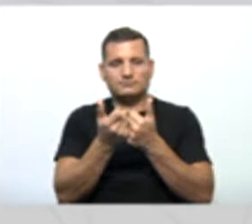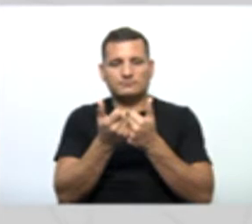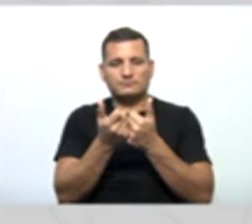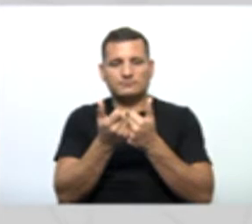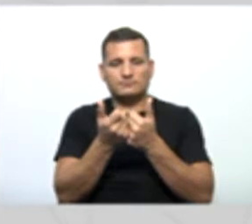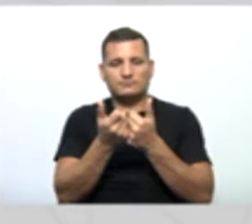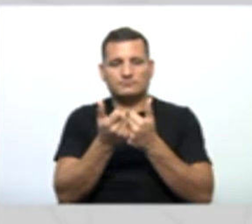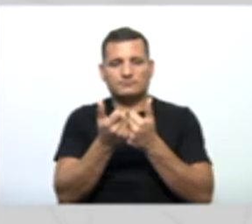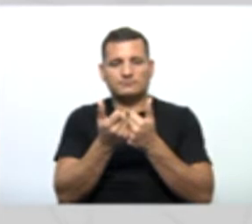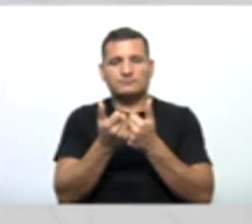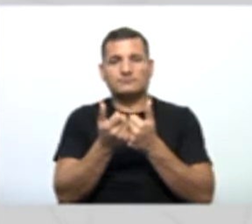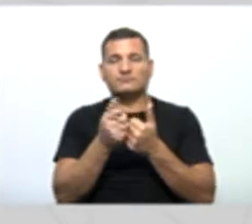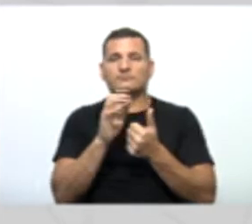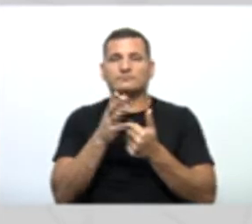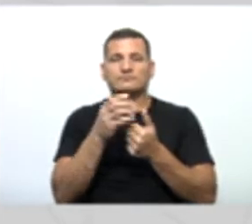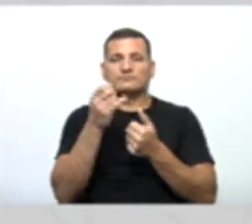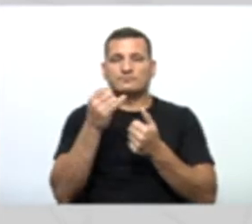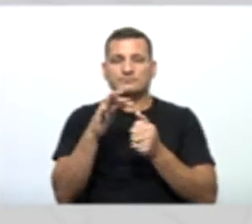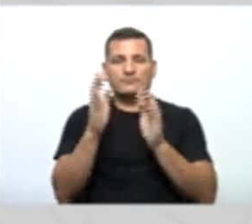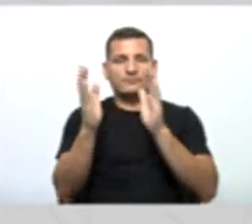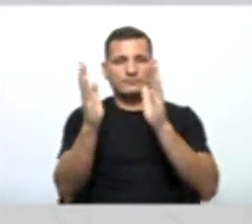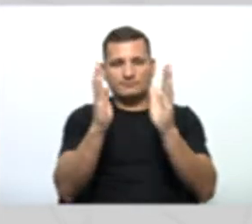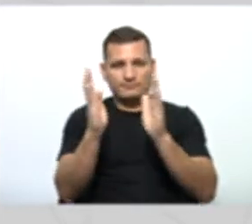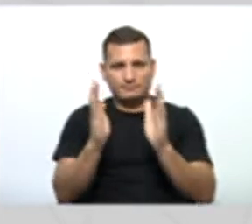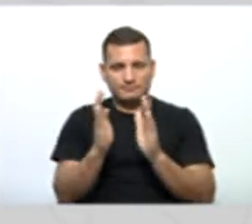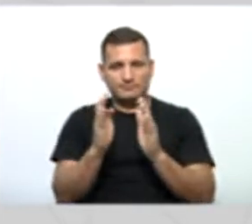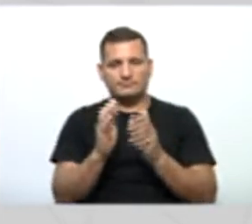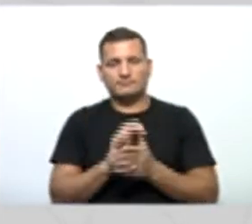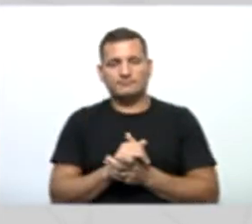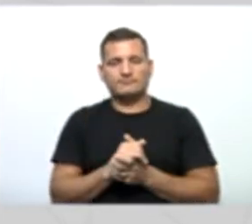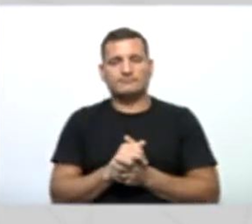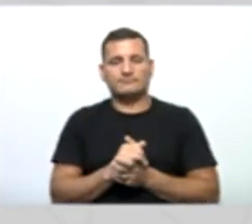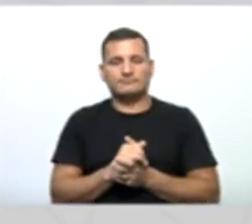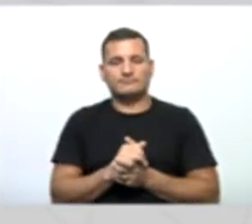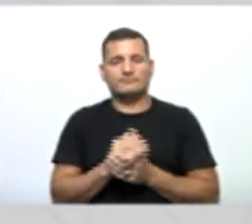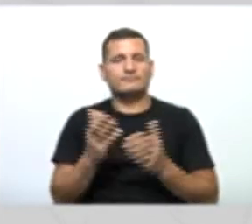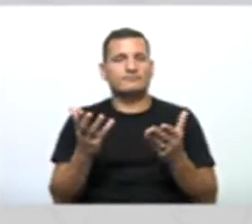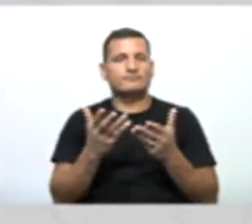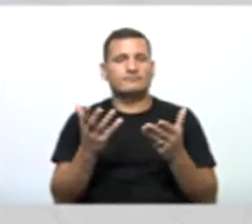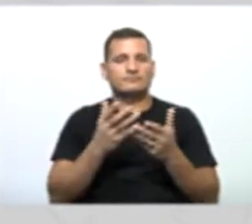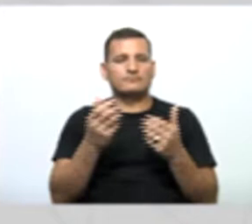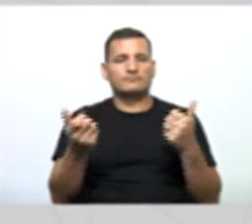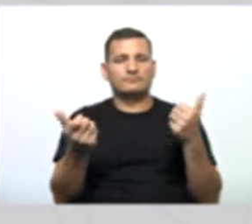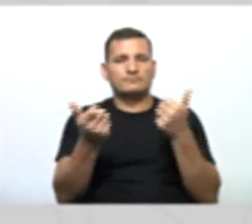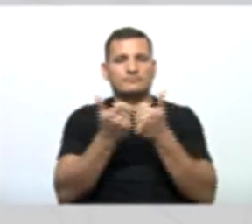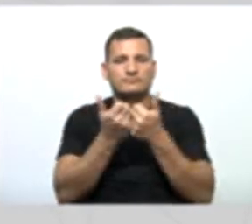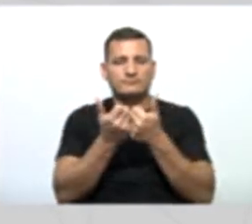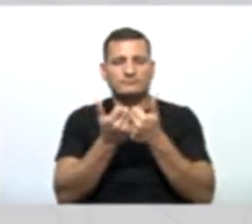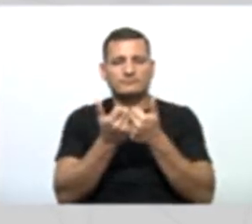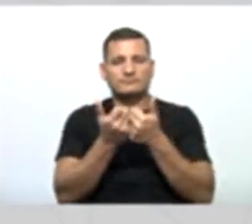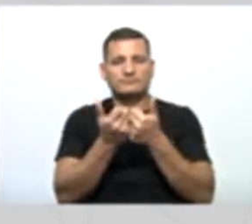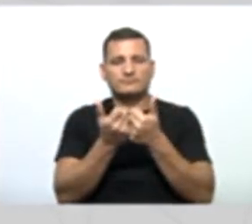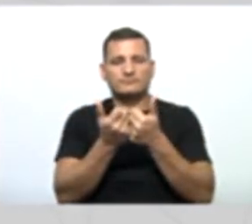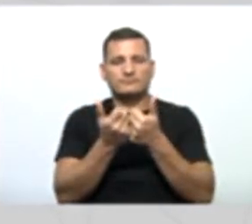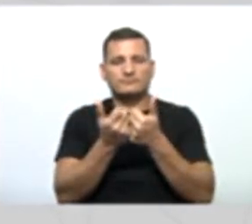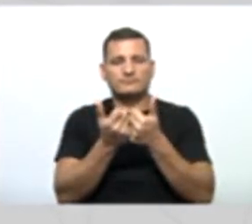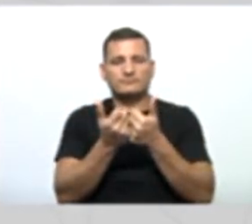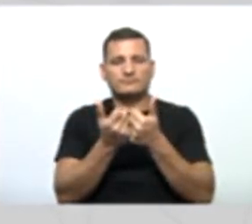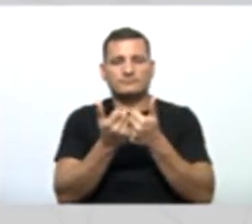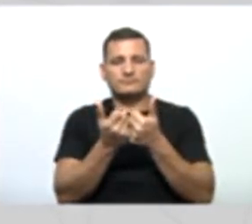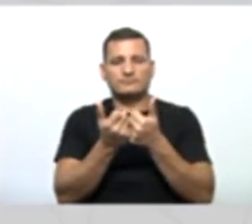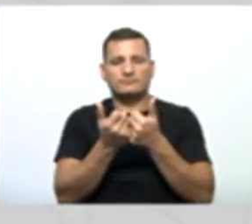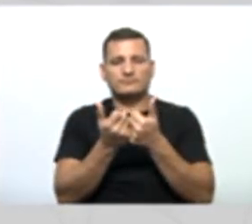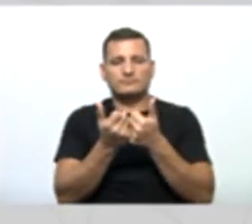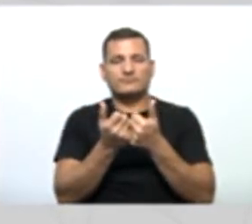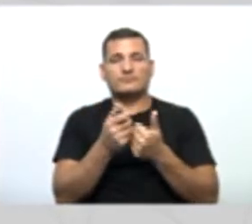o alinhamento, né, que é muito importante. Agora, a questão da proximidade. Veja bem, ó, esse